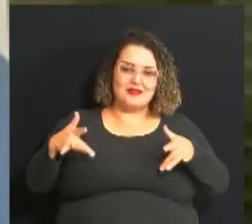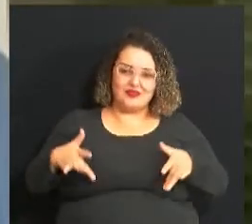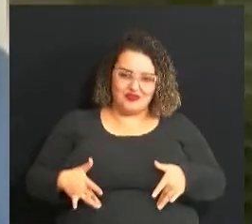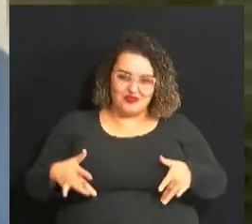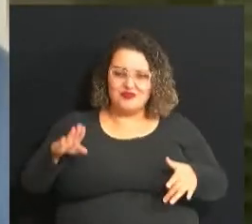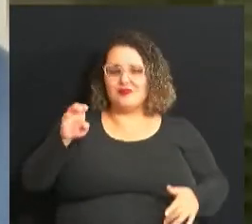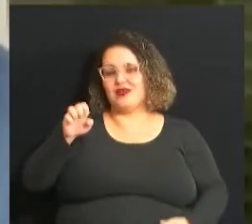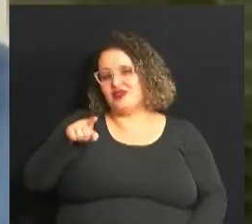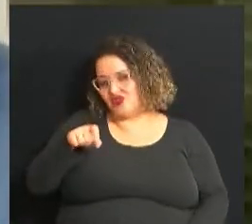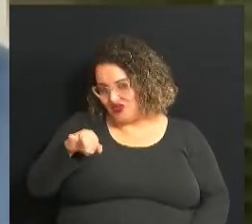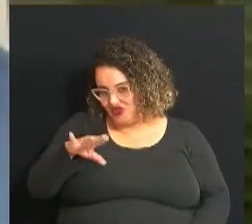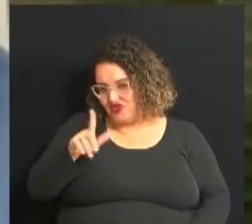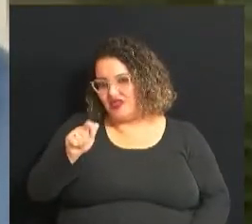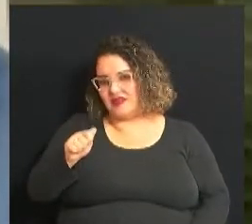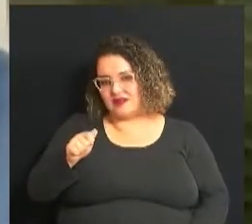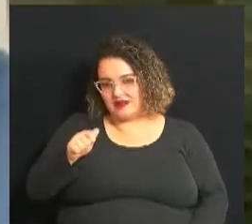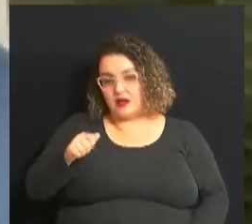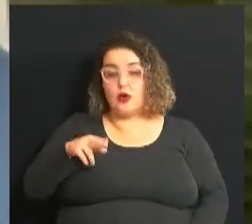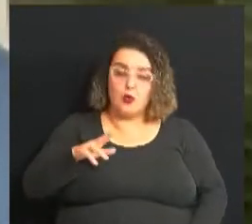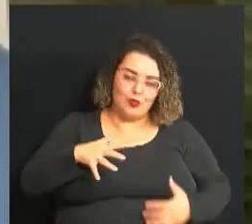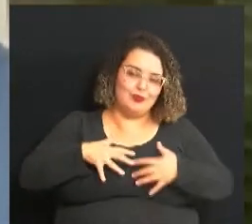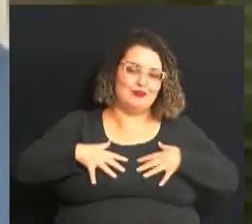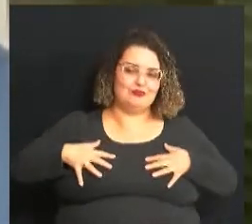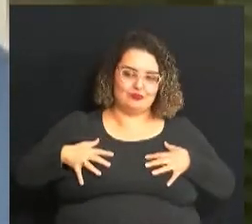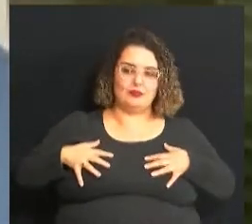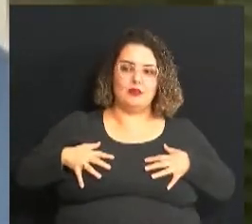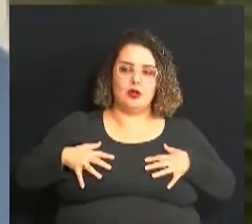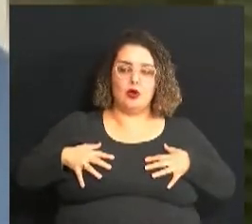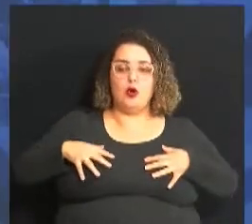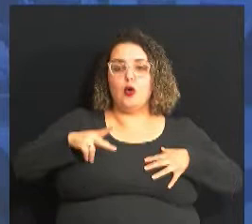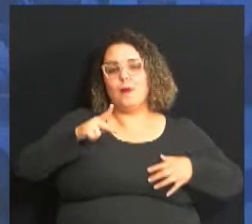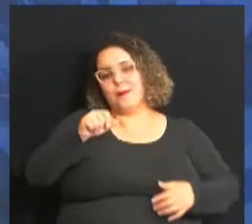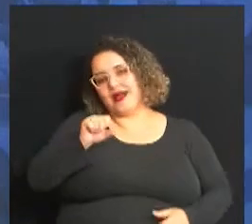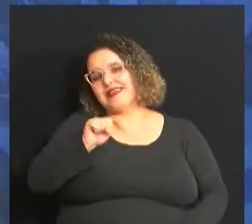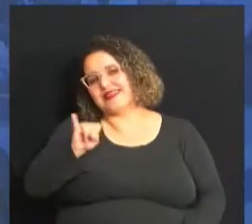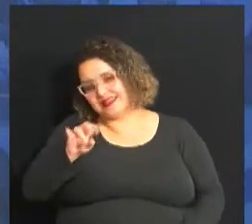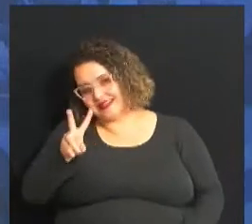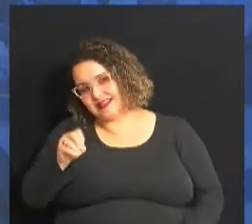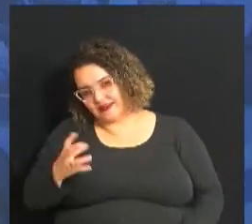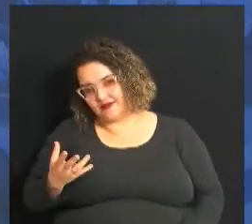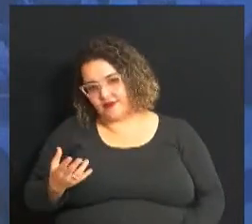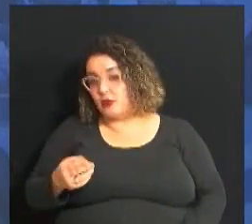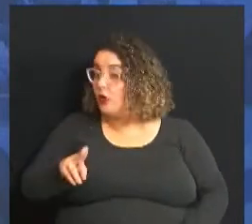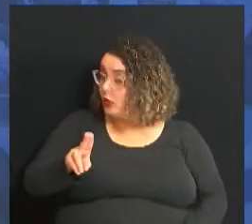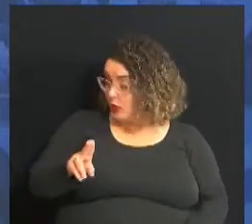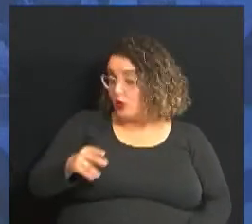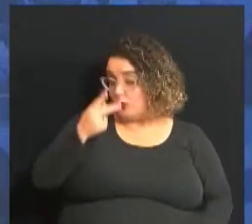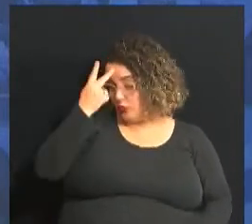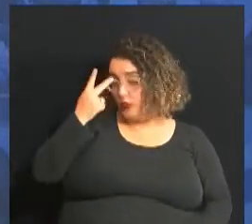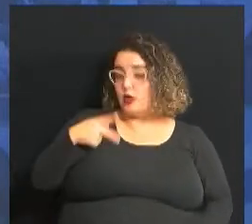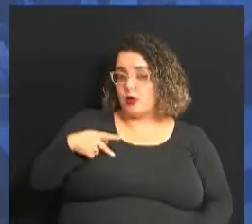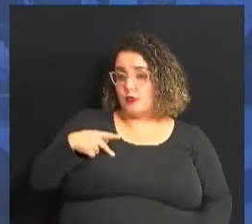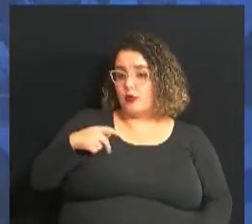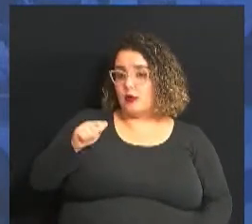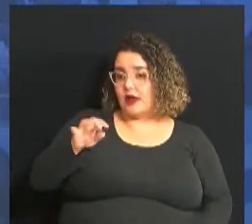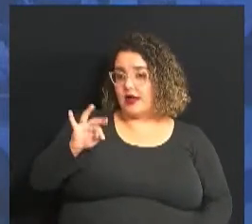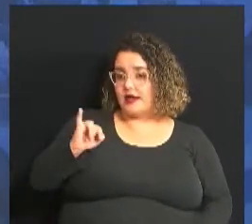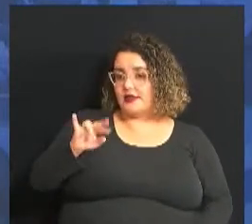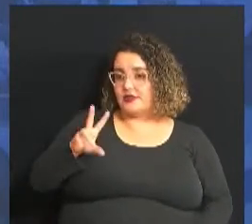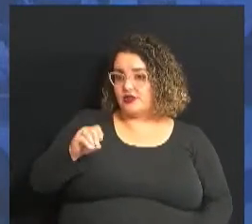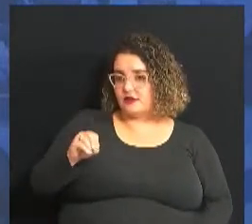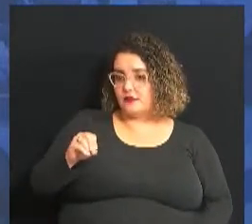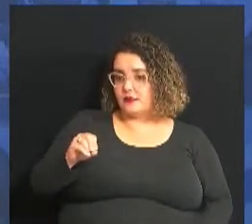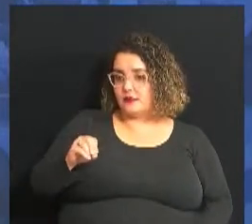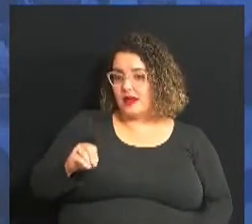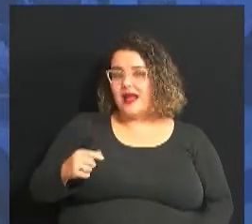direta do pulmão para o indivíduo que é fumante. Doutor, é impressão minha, as mulheres comem melhor do que